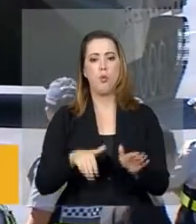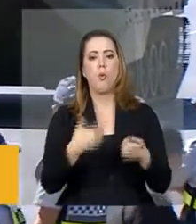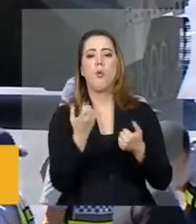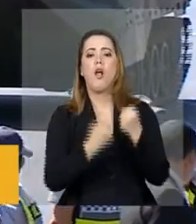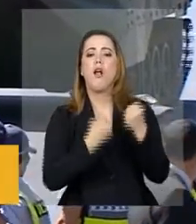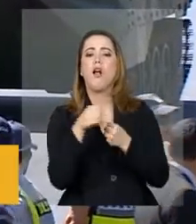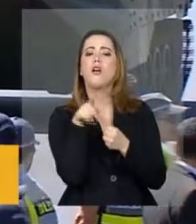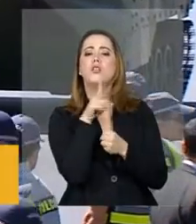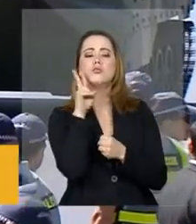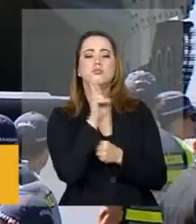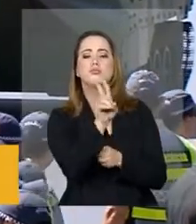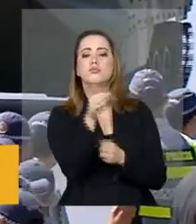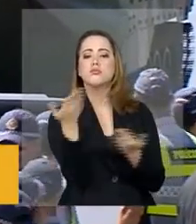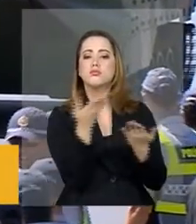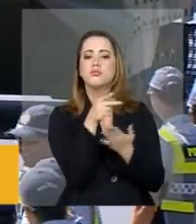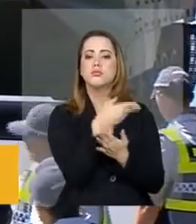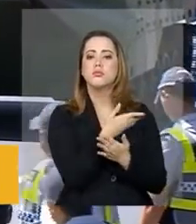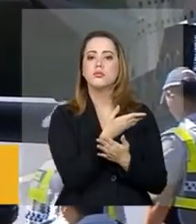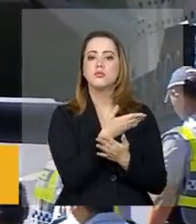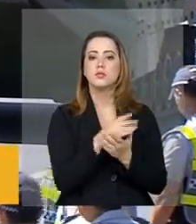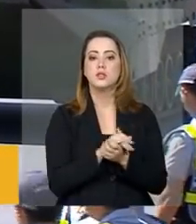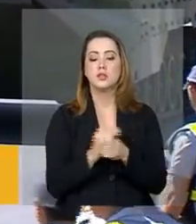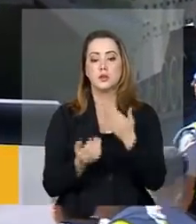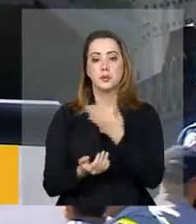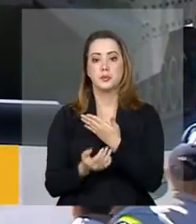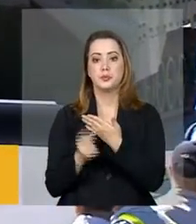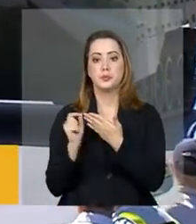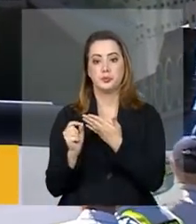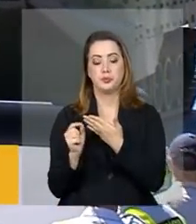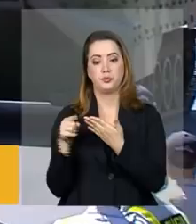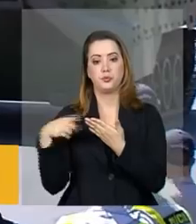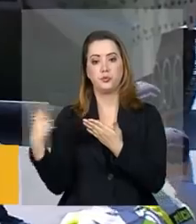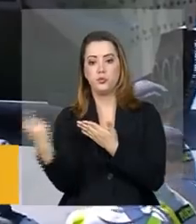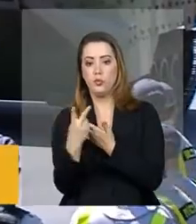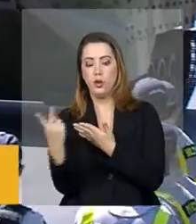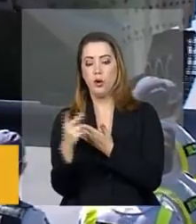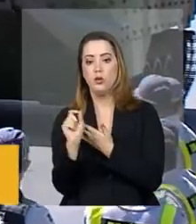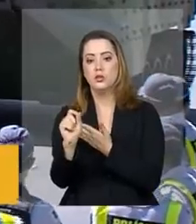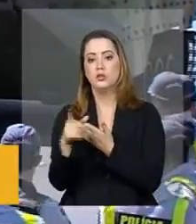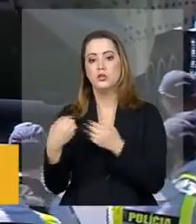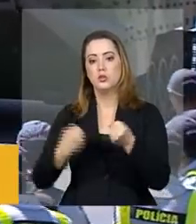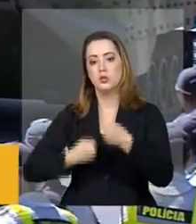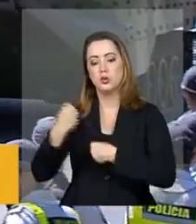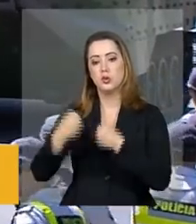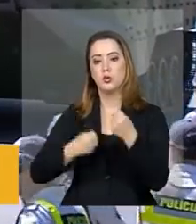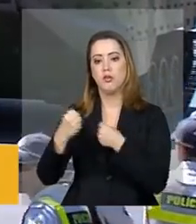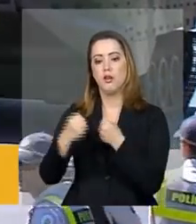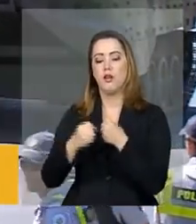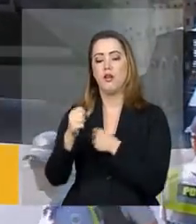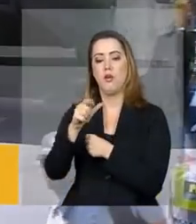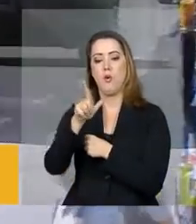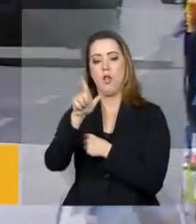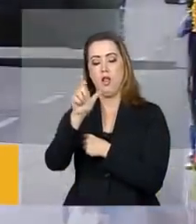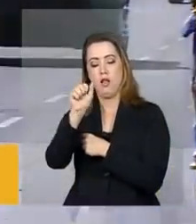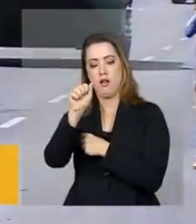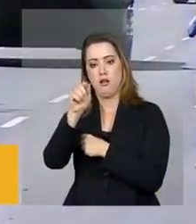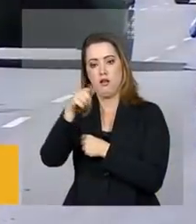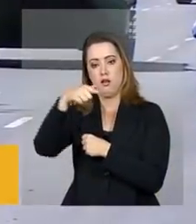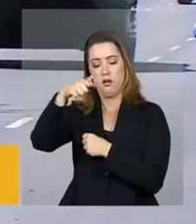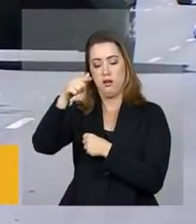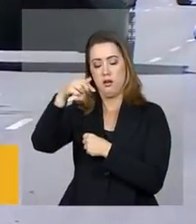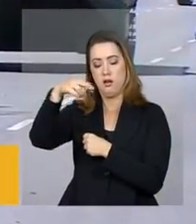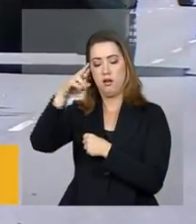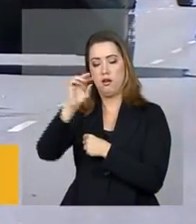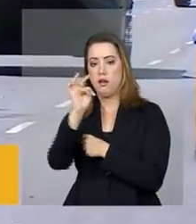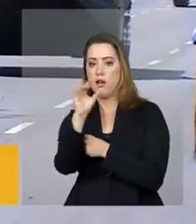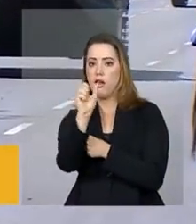esses que a gente vê na tela? Bom, inicialmente já dois exemplares do nosso chamado carro lagarta anfíbio. Quando a gente fala lagarta, são essas